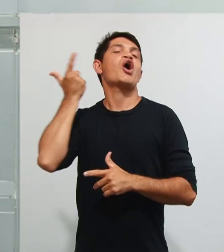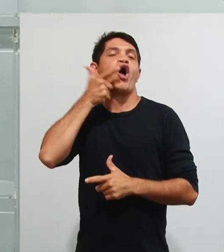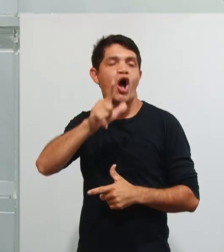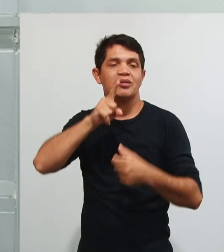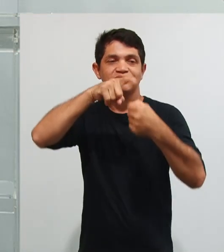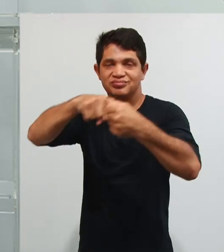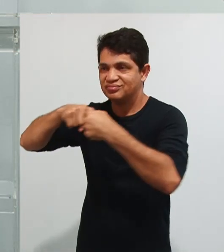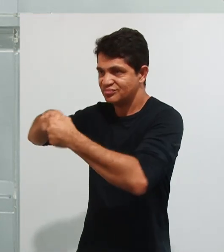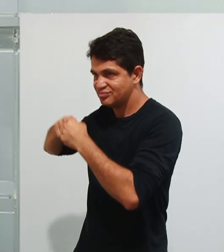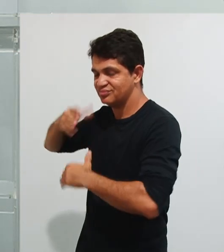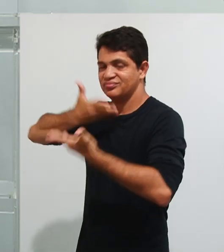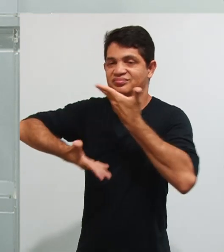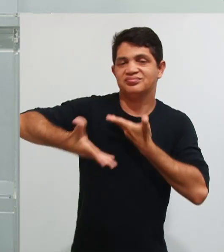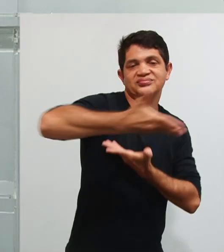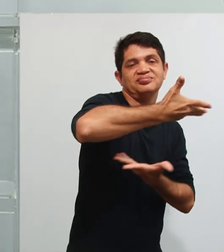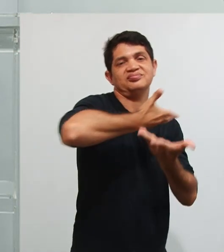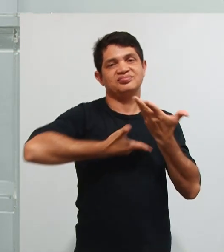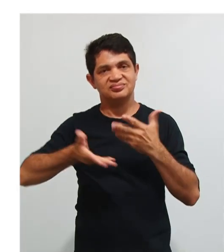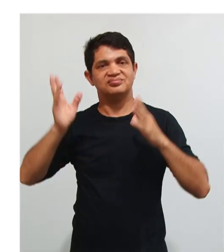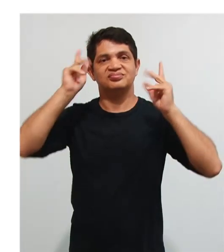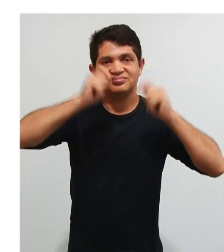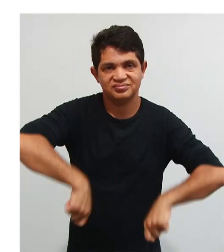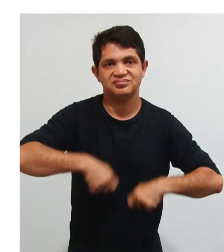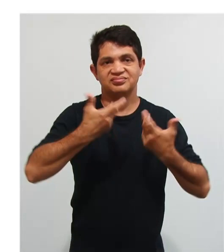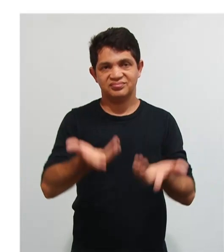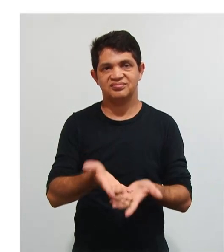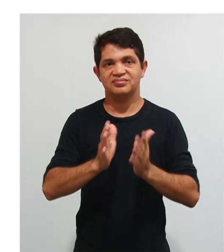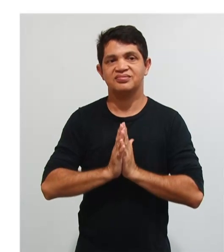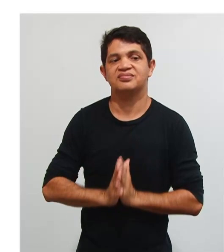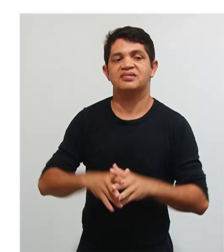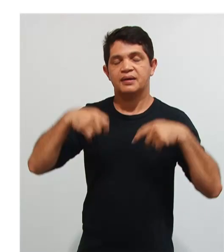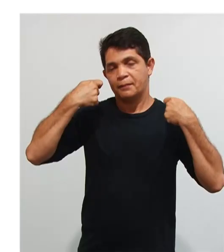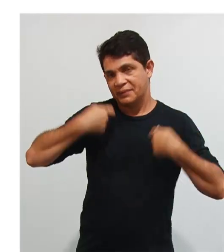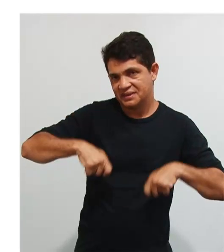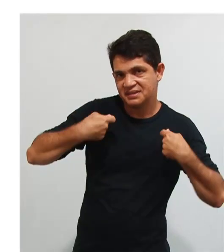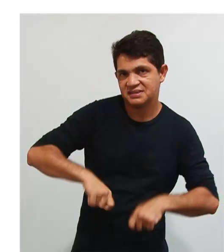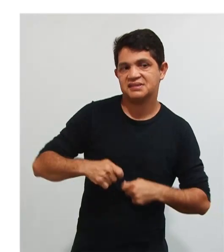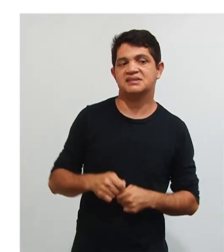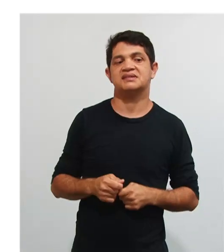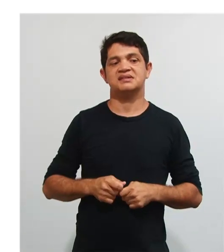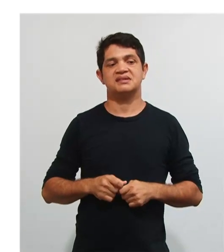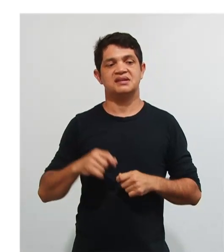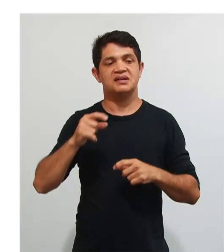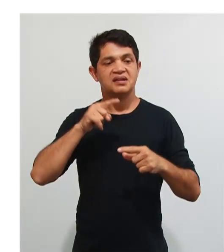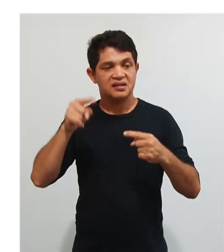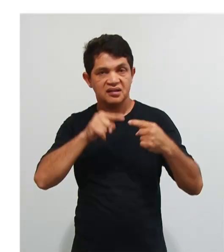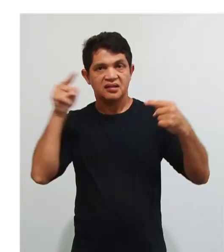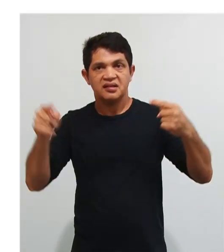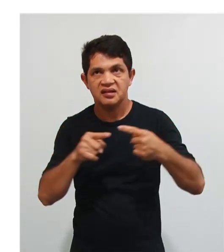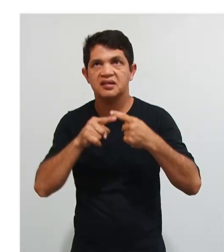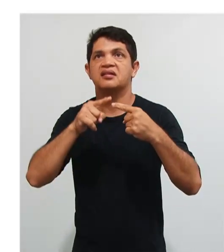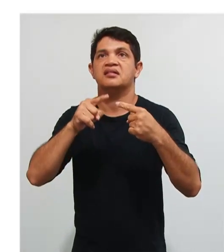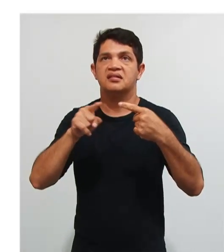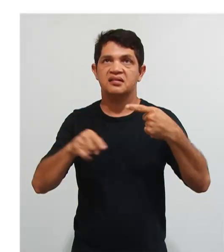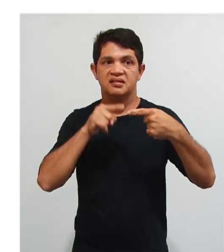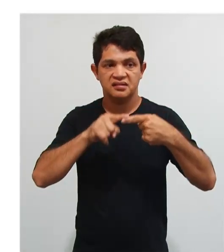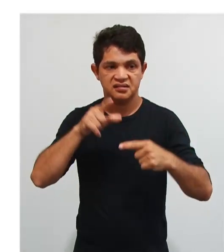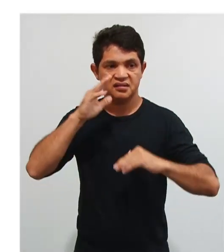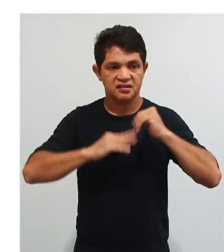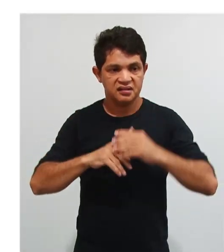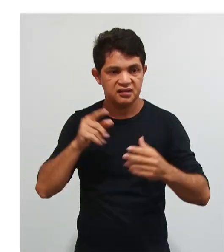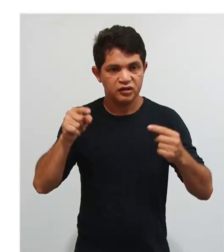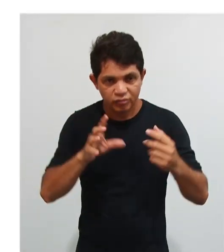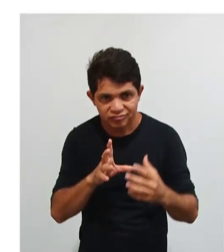teu objetivo. Para isso, ser humaninho, precisa a priorização mais realista